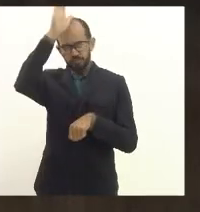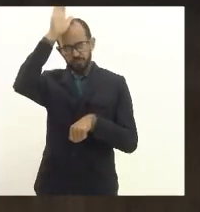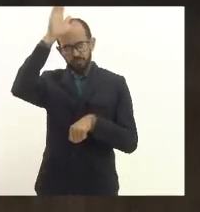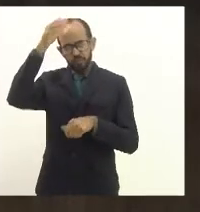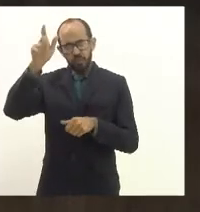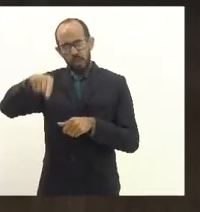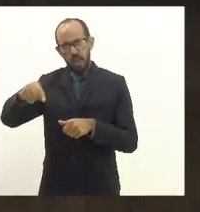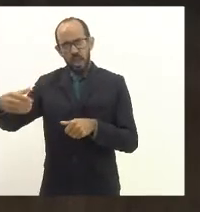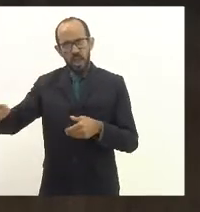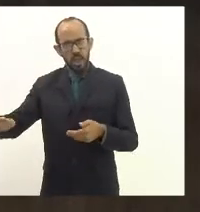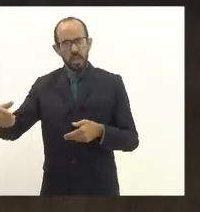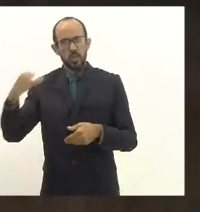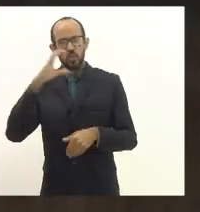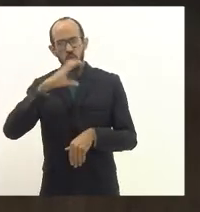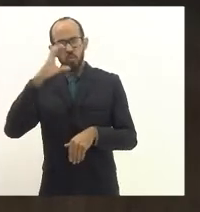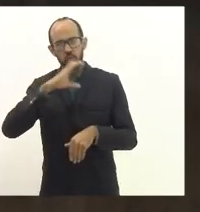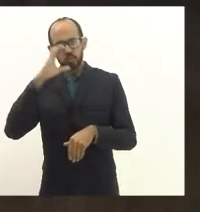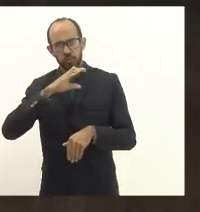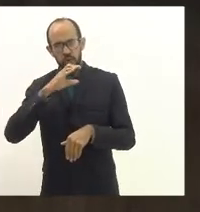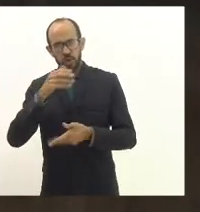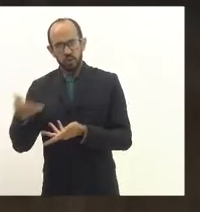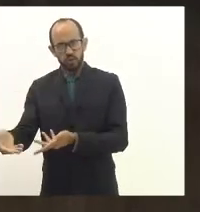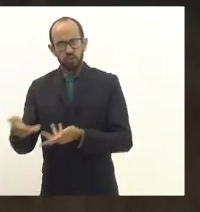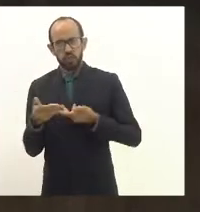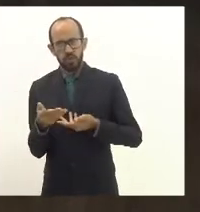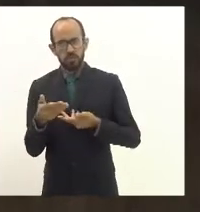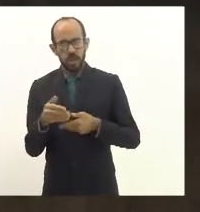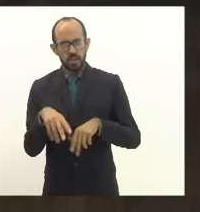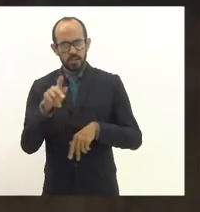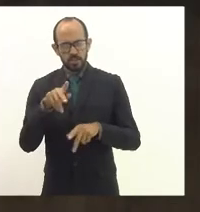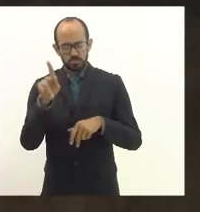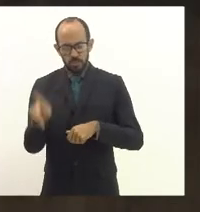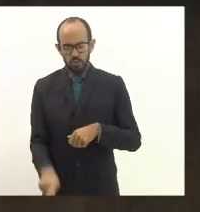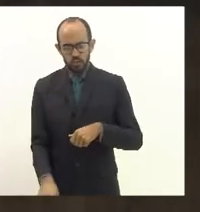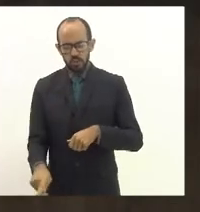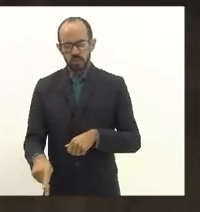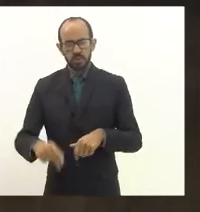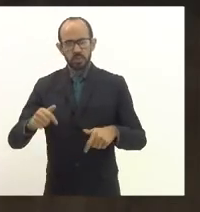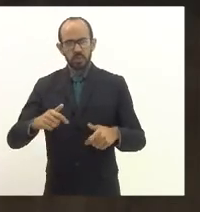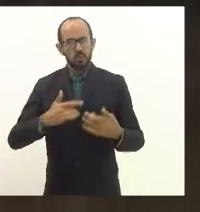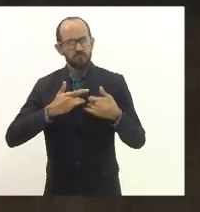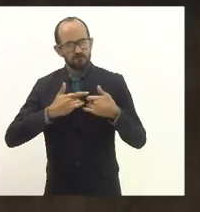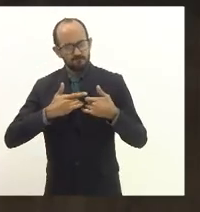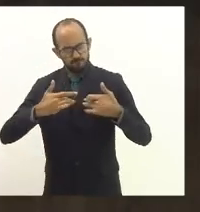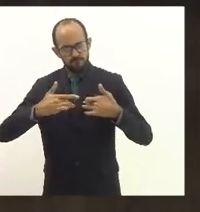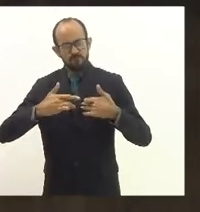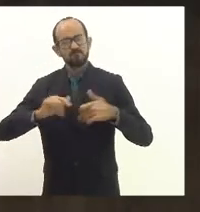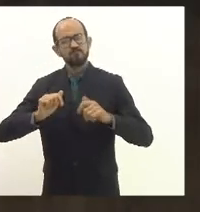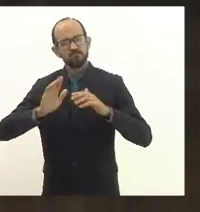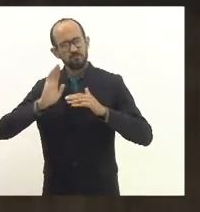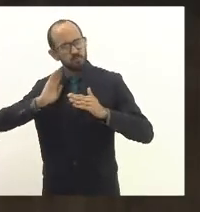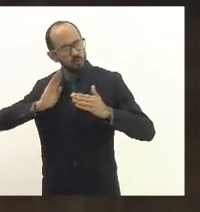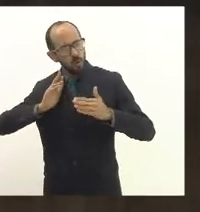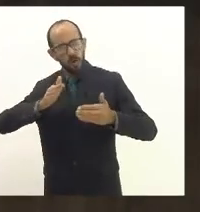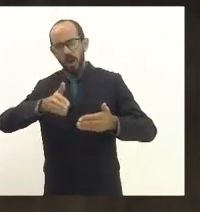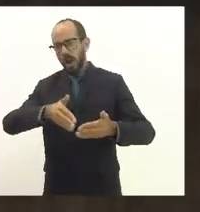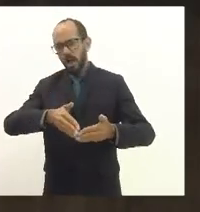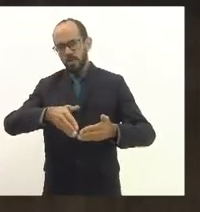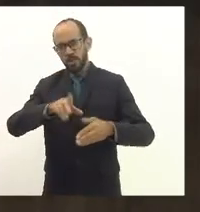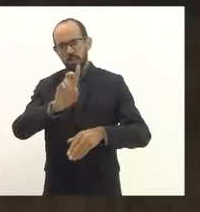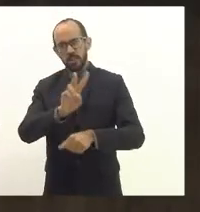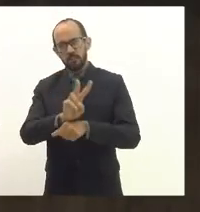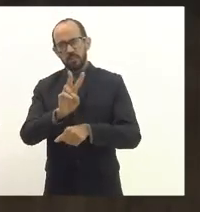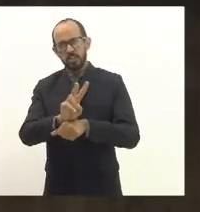imediatamente esses candidatos que estão de corpo e alma e dedicados e comprometidos com a Defesa Civil. Parabéns